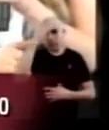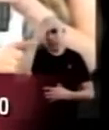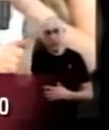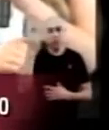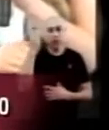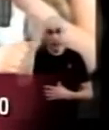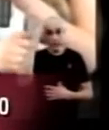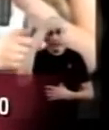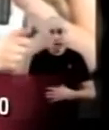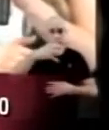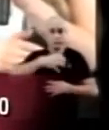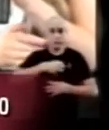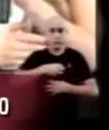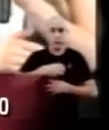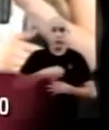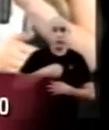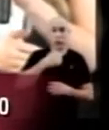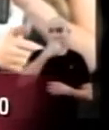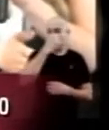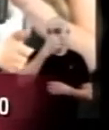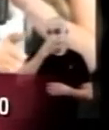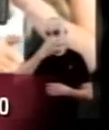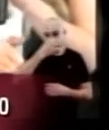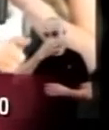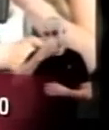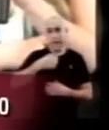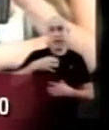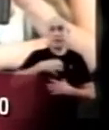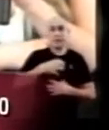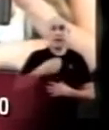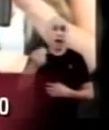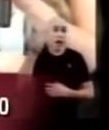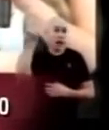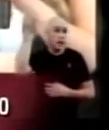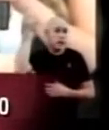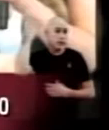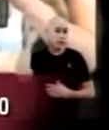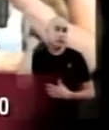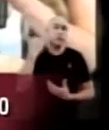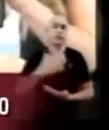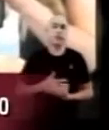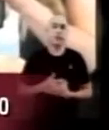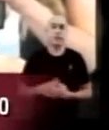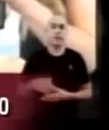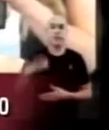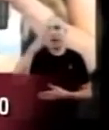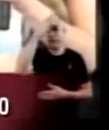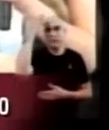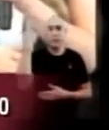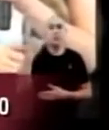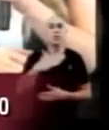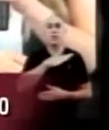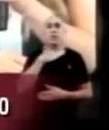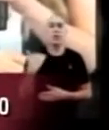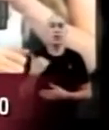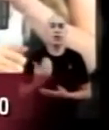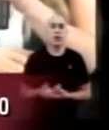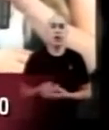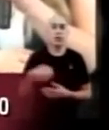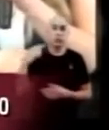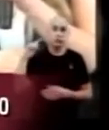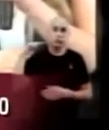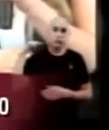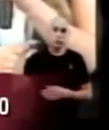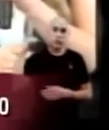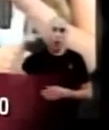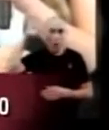ela não sabe, muitas vezes aí essa pessoa pode ter tido até muito mais tempo atrás. E óbitos também que nós tivemos atualizados de